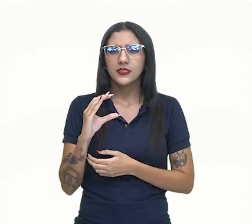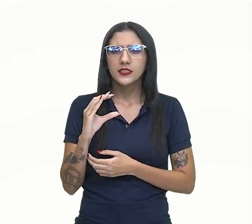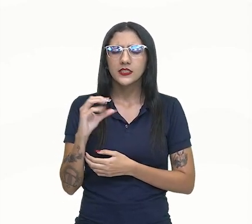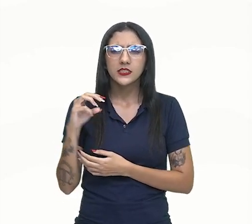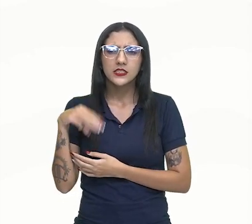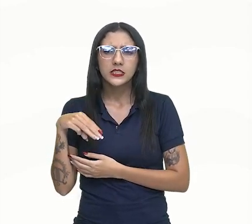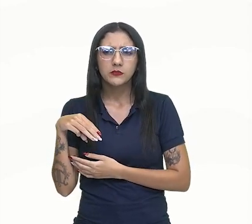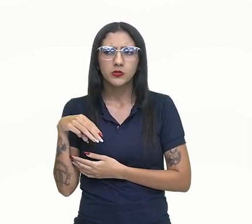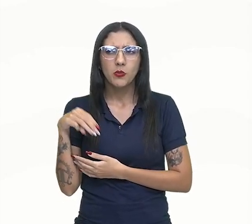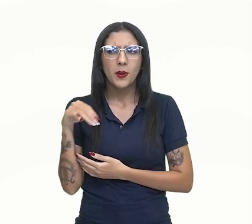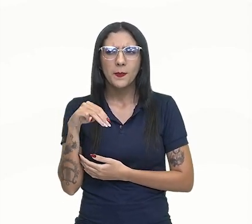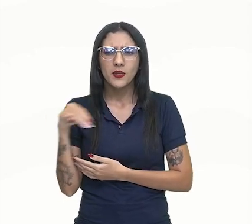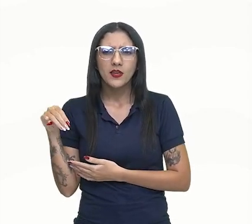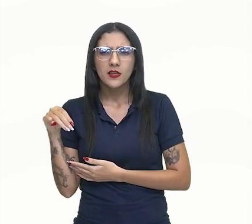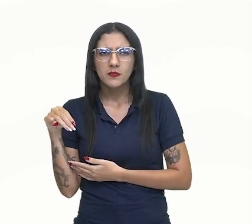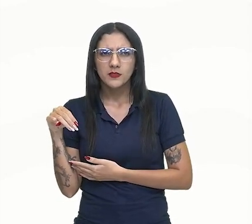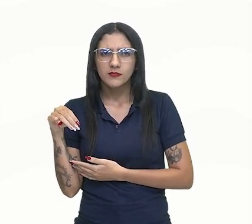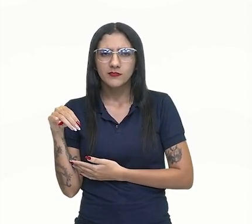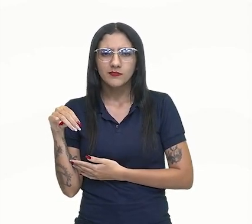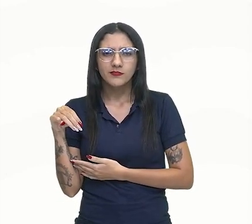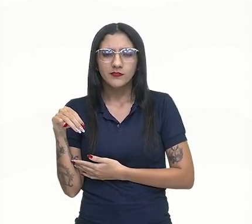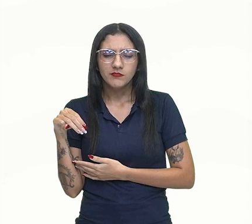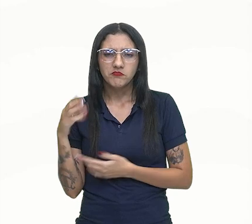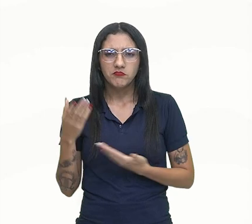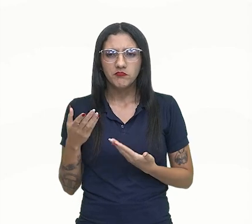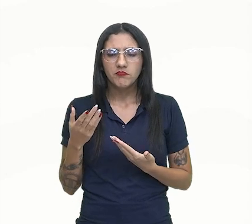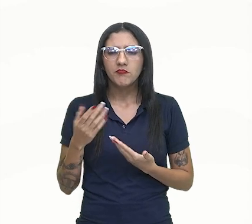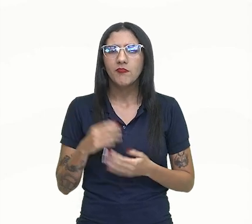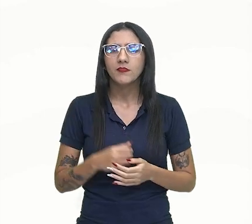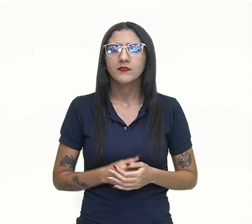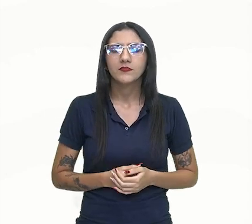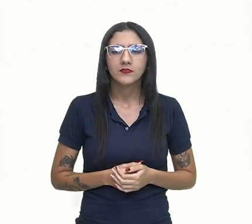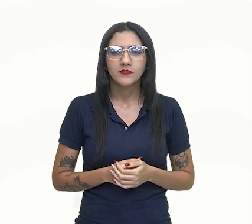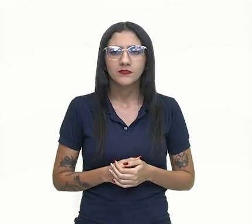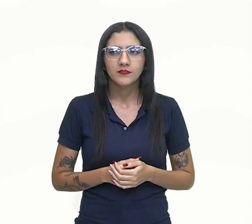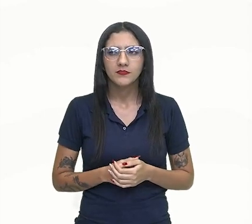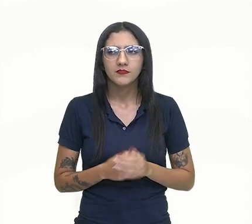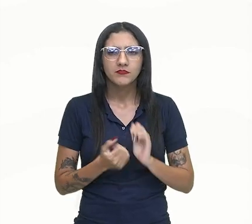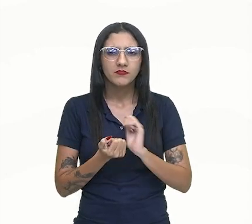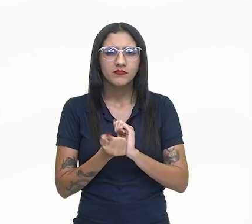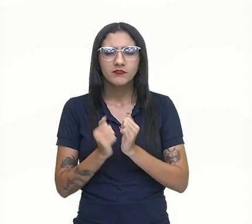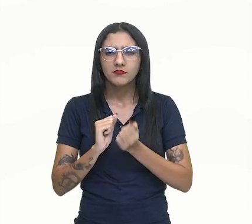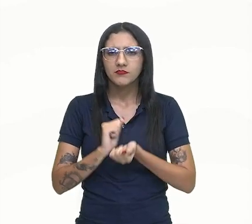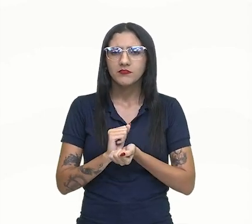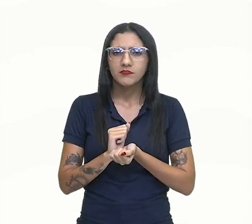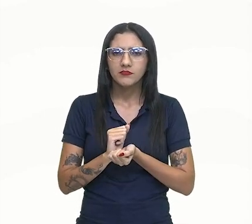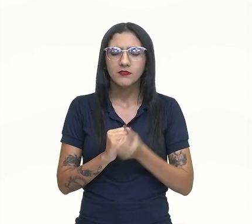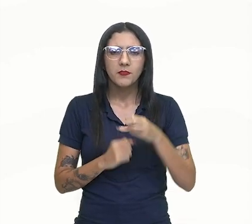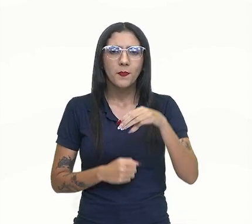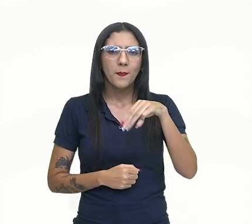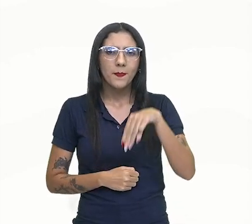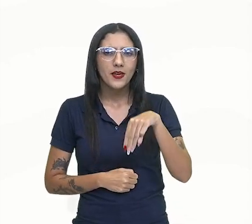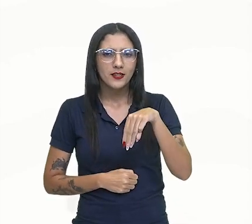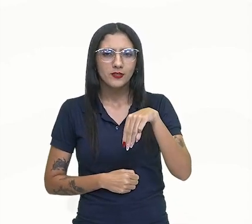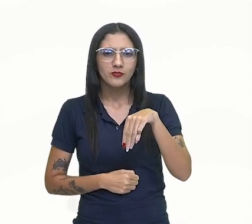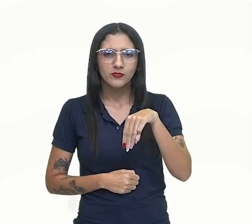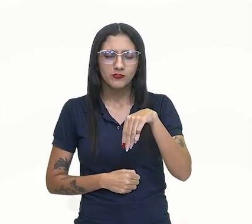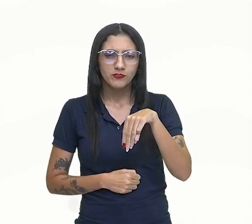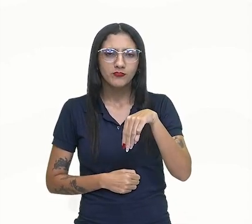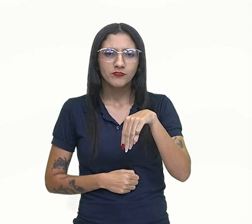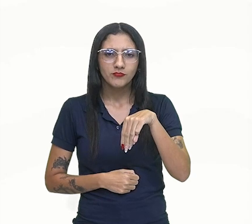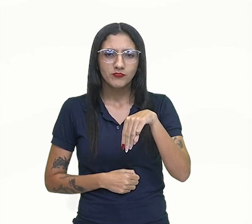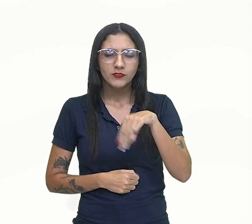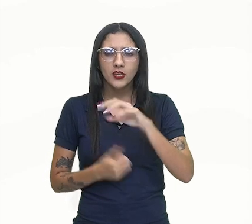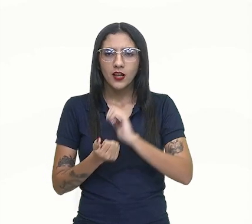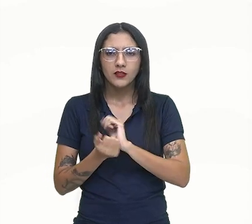É possível? Com certeza. Eu preciso fazer a medição de metro,